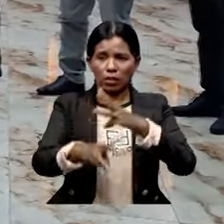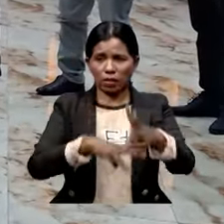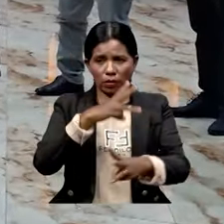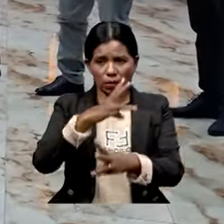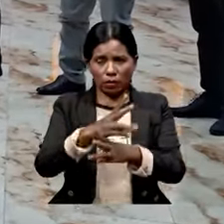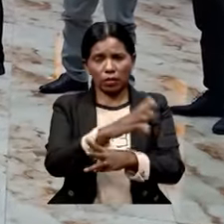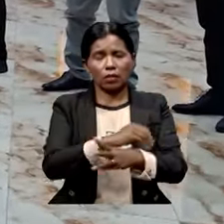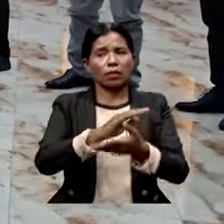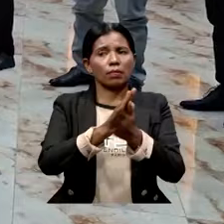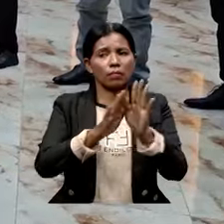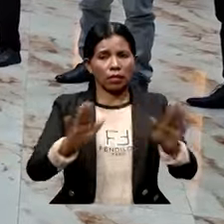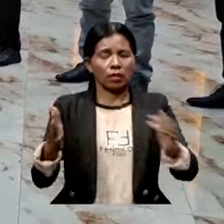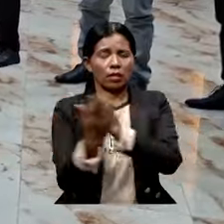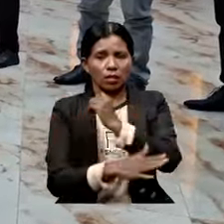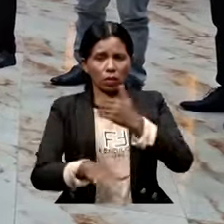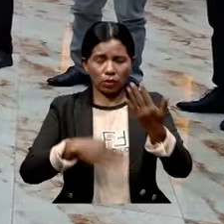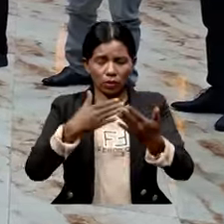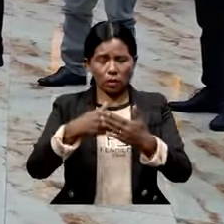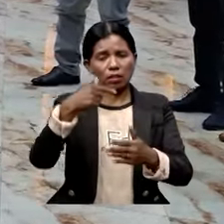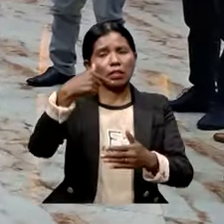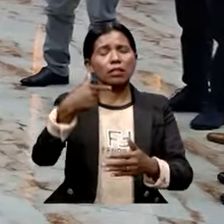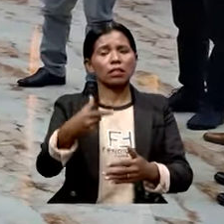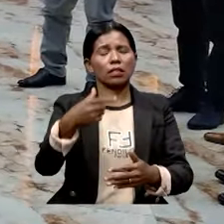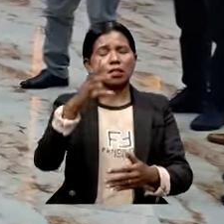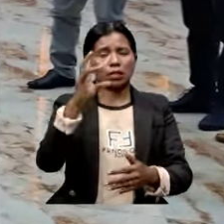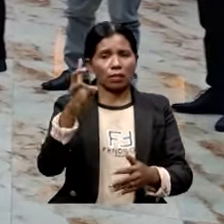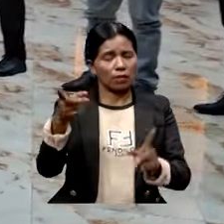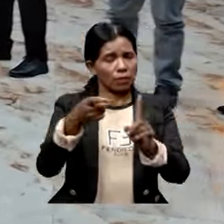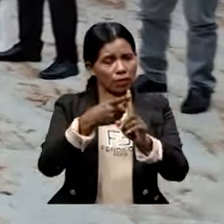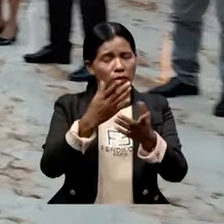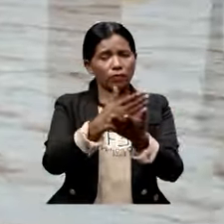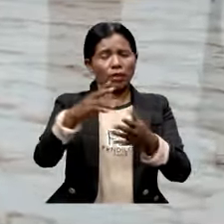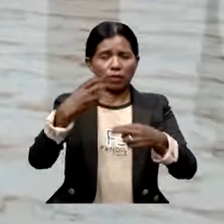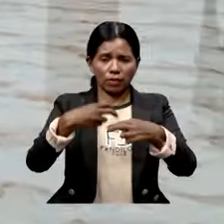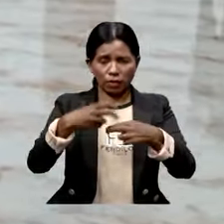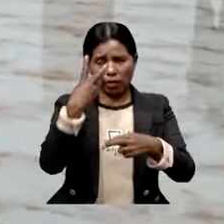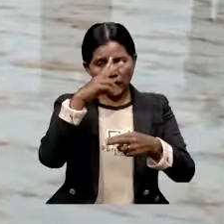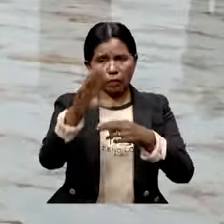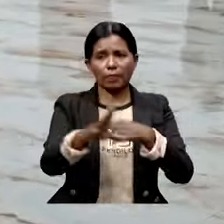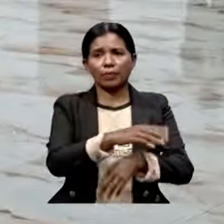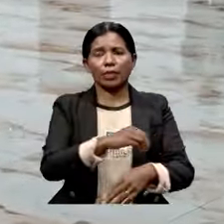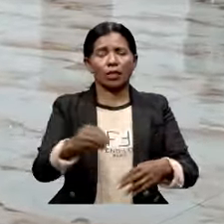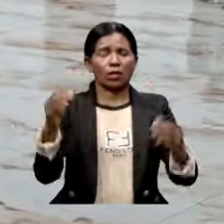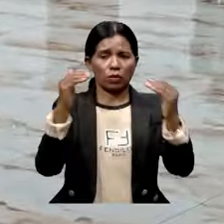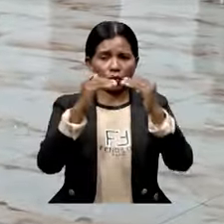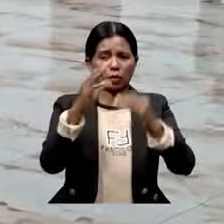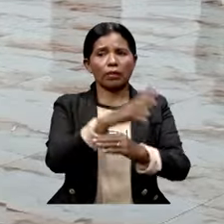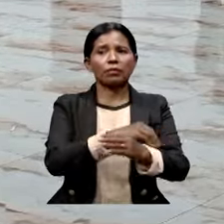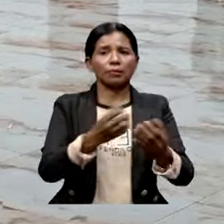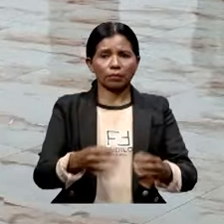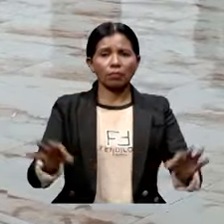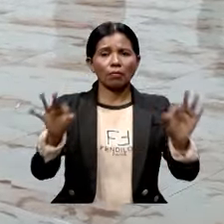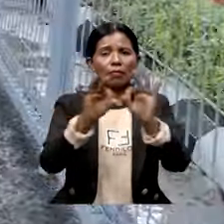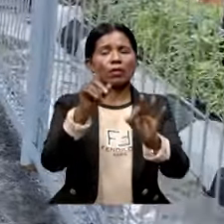no paz e a nação Sira G7 Plus, partilha desafio no solução. Assembleia Geral ONU é um órgão importante e